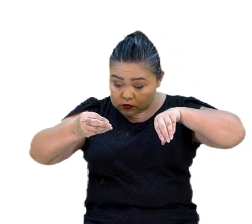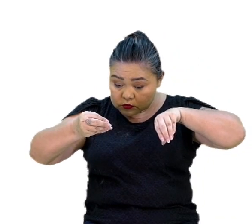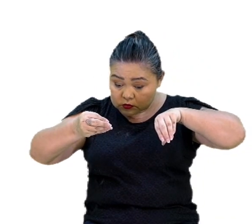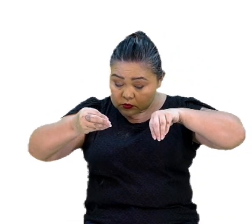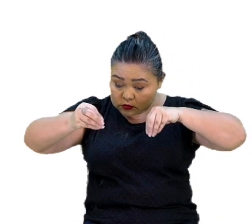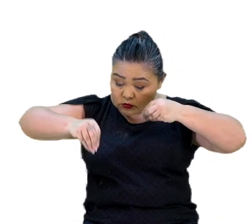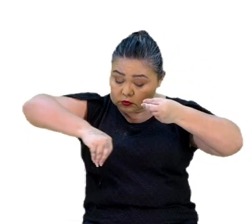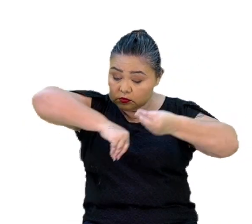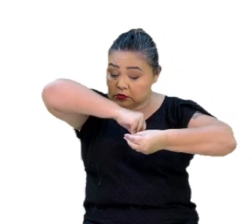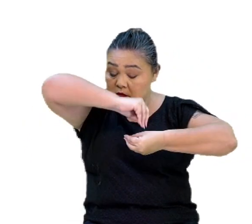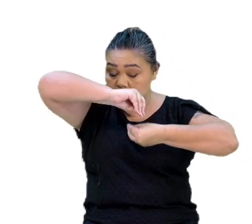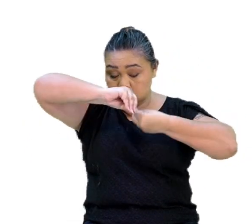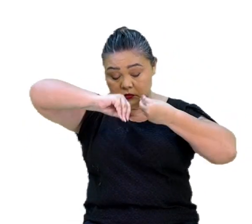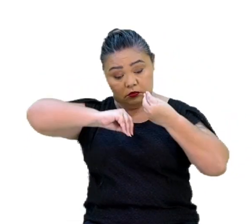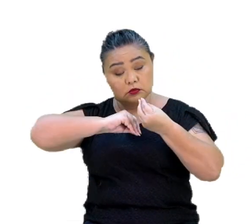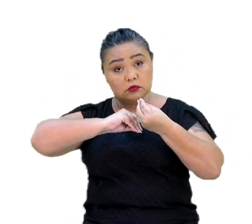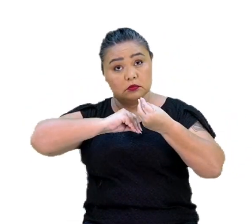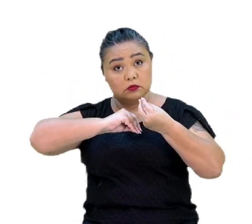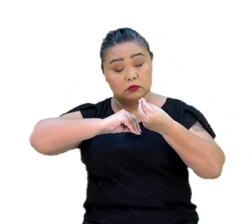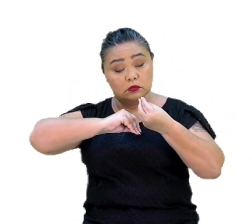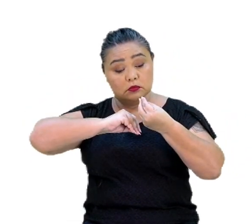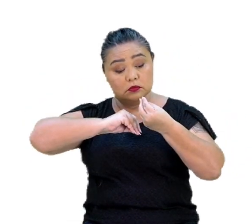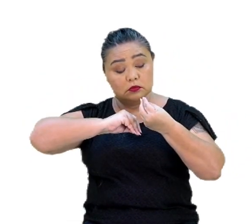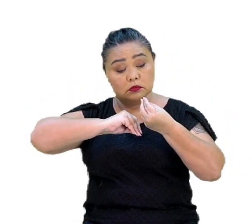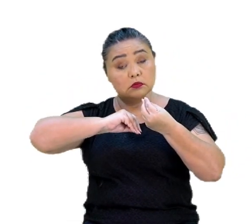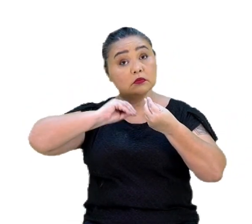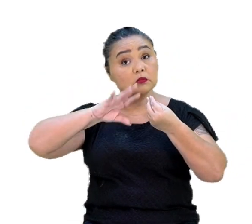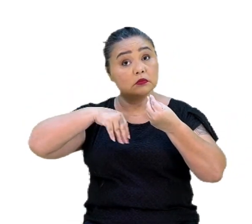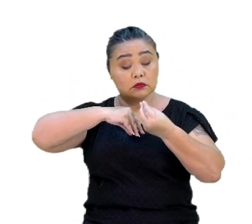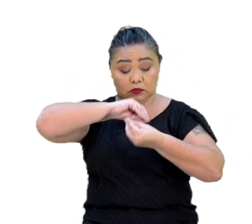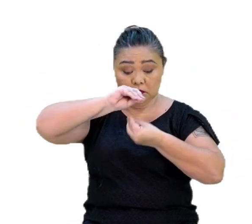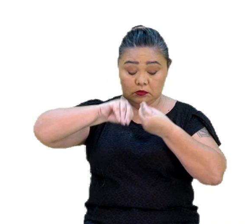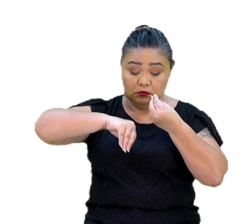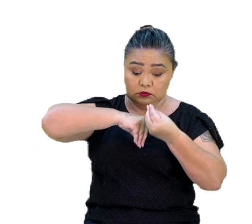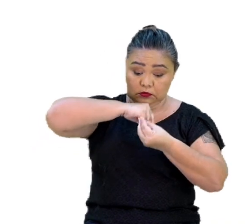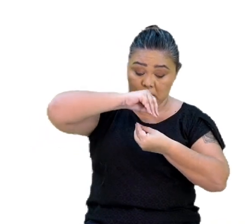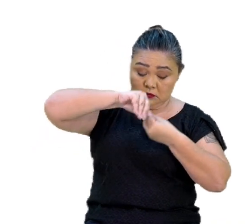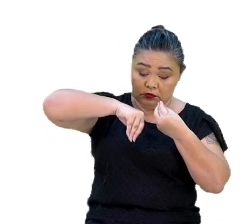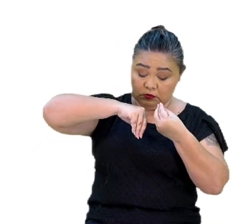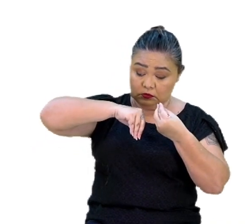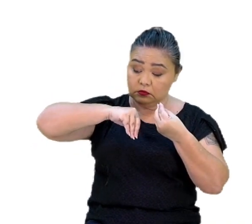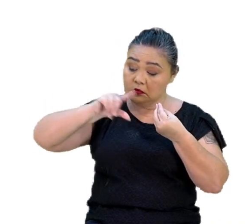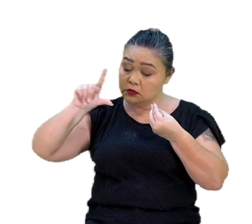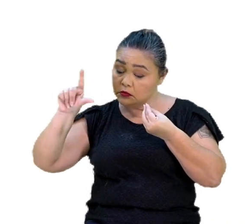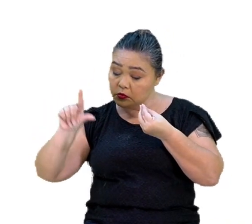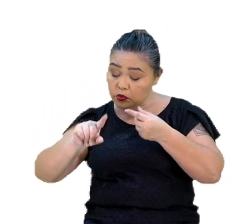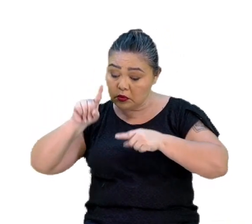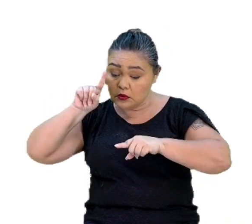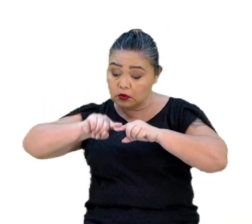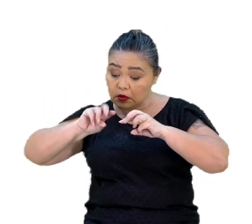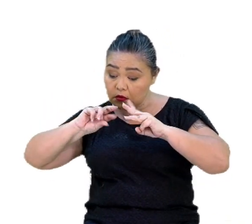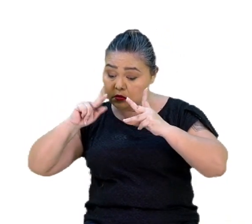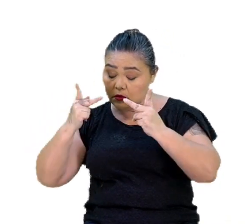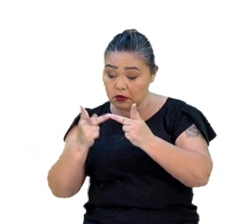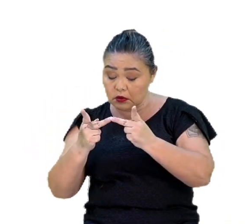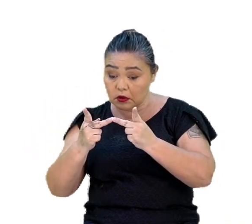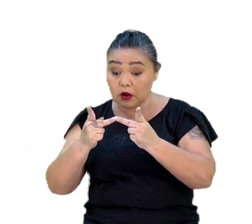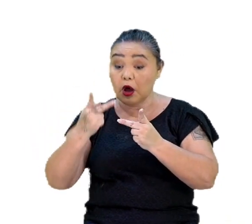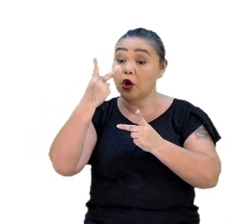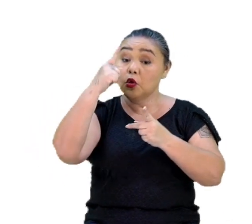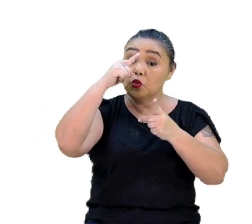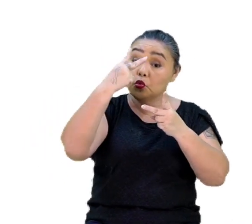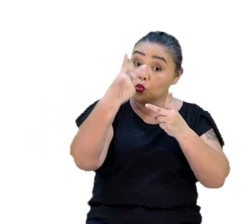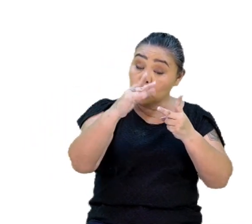formando ali um sistema. Então, misturas são porção de matéria constituída de duas ou mais